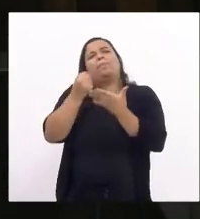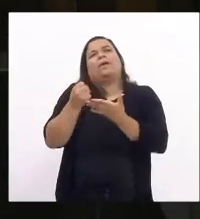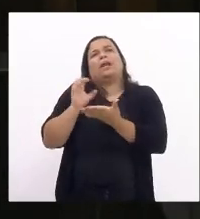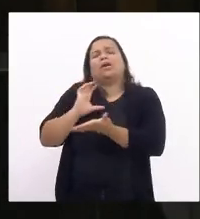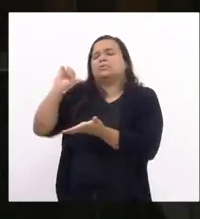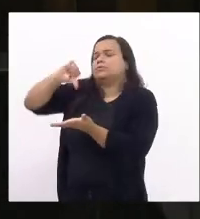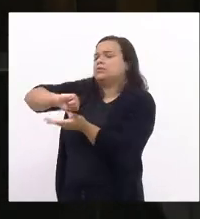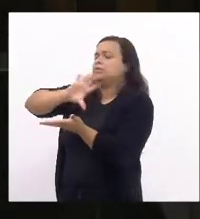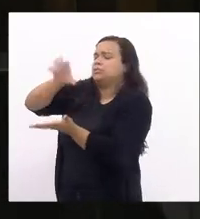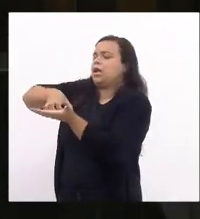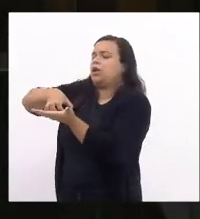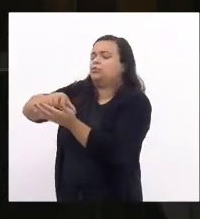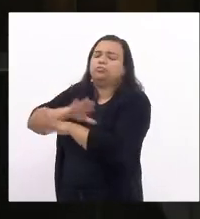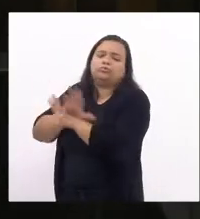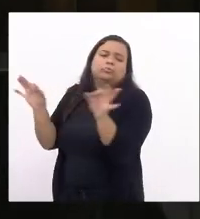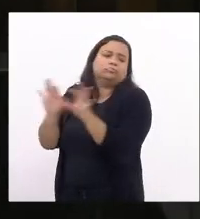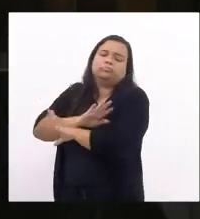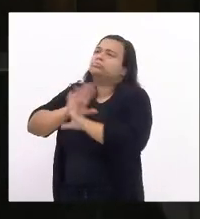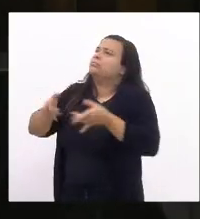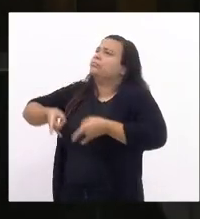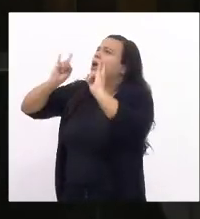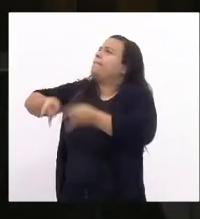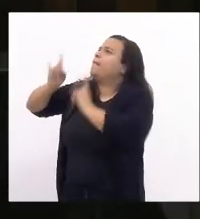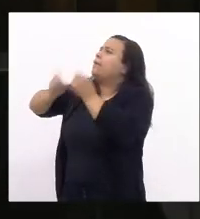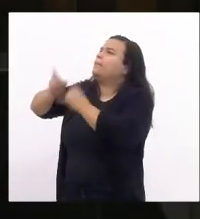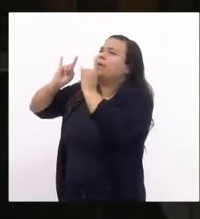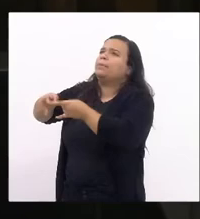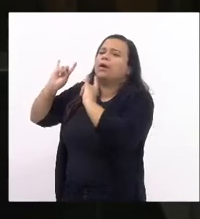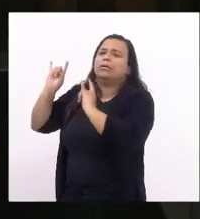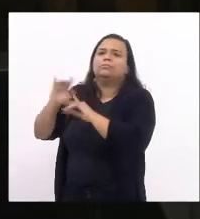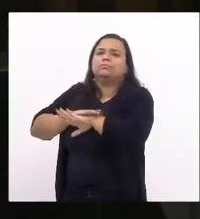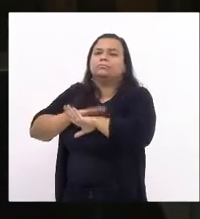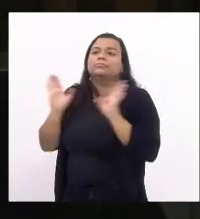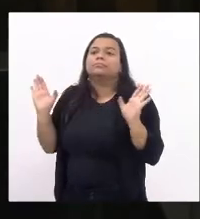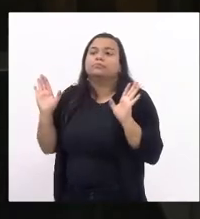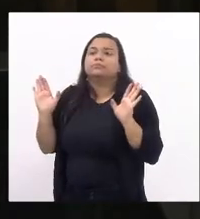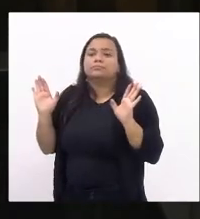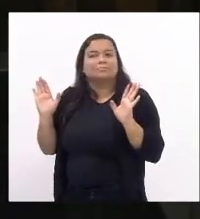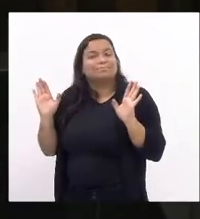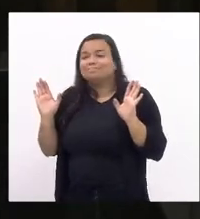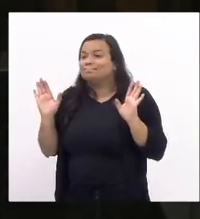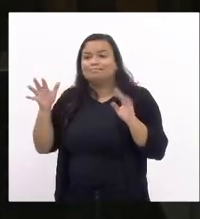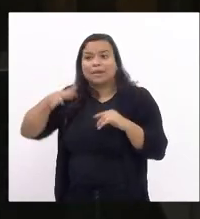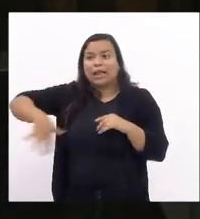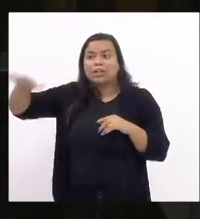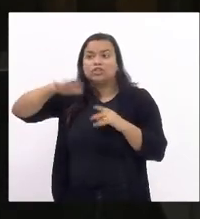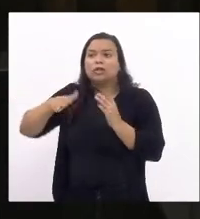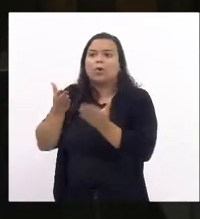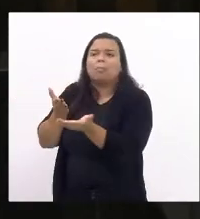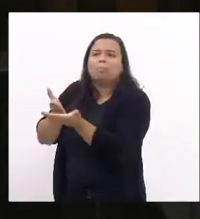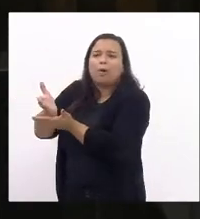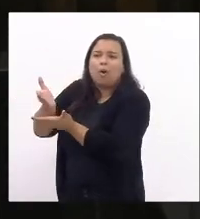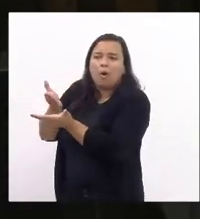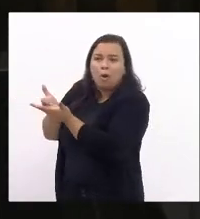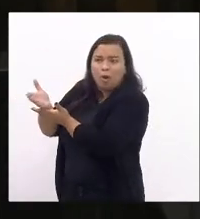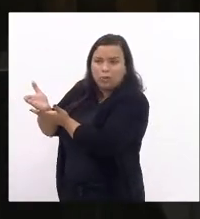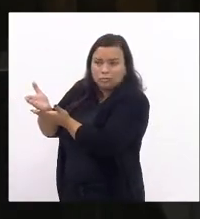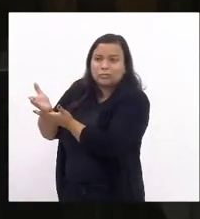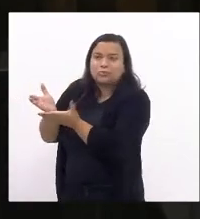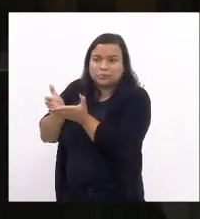só construir grandes prédios de luxo na região portuária. Essa é uma região que tem